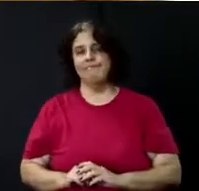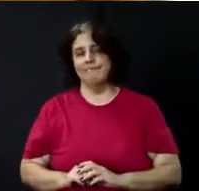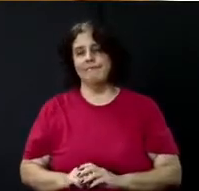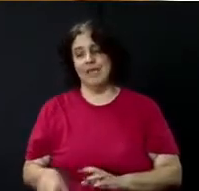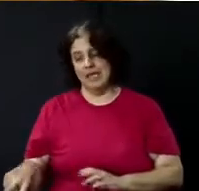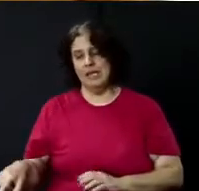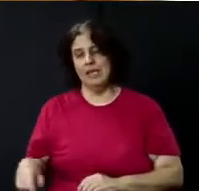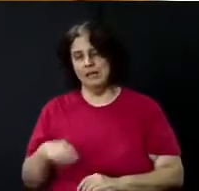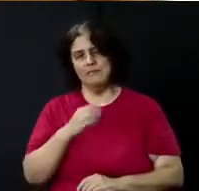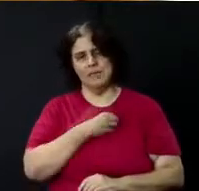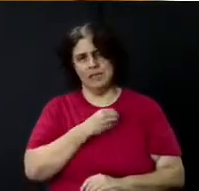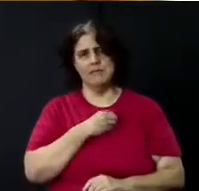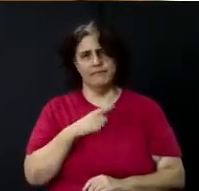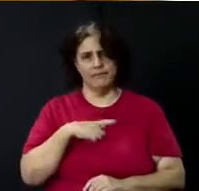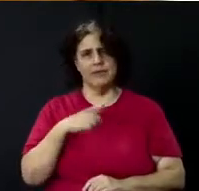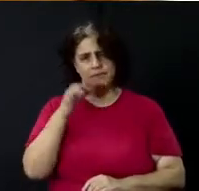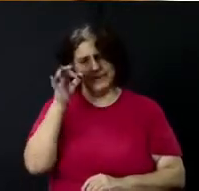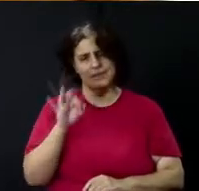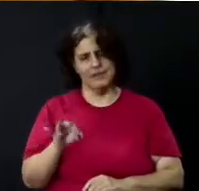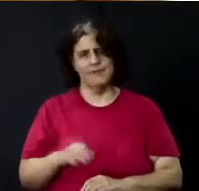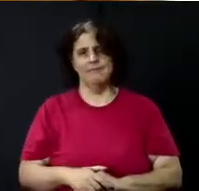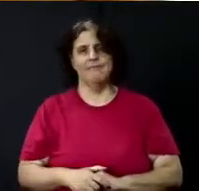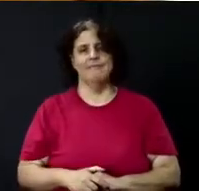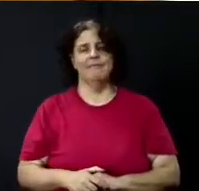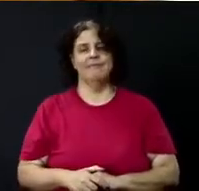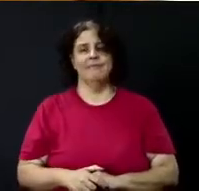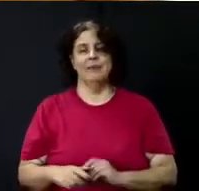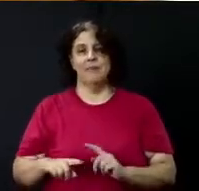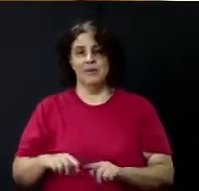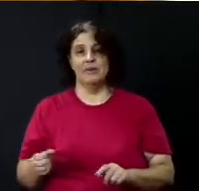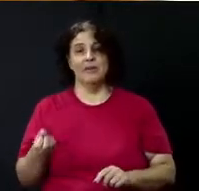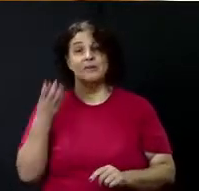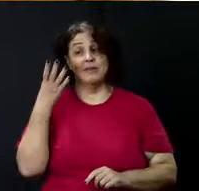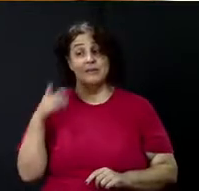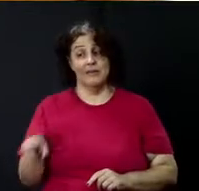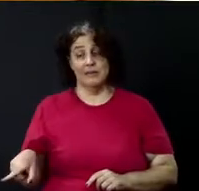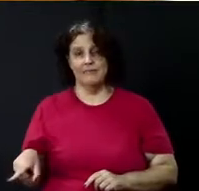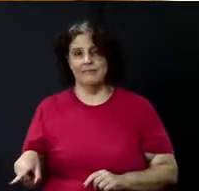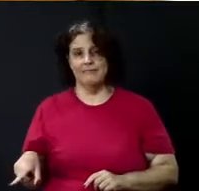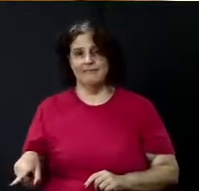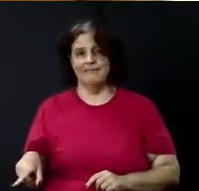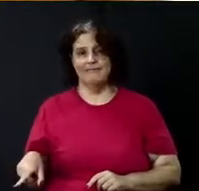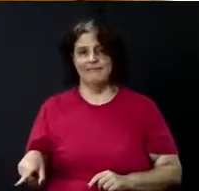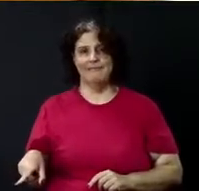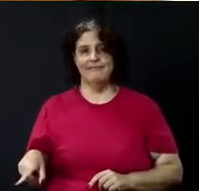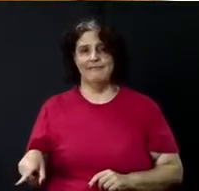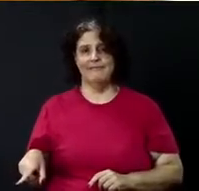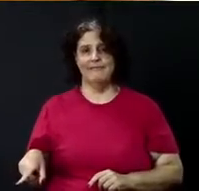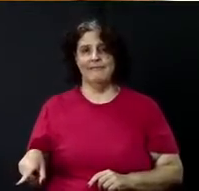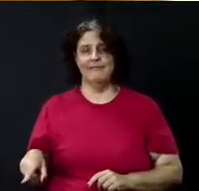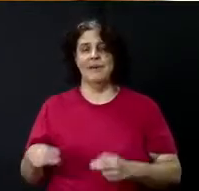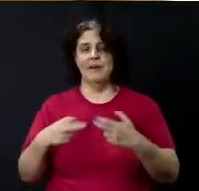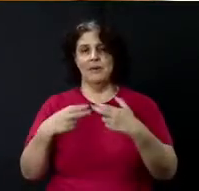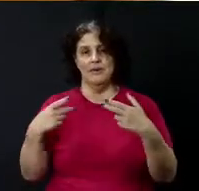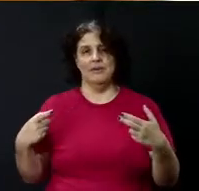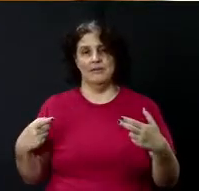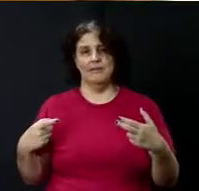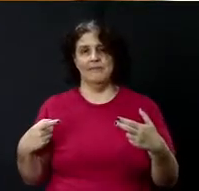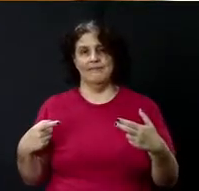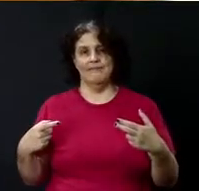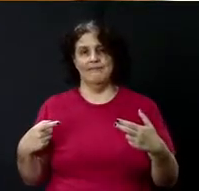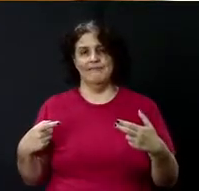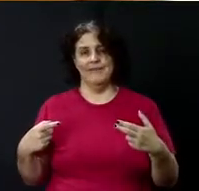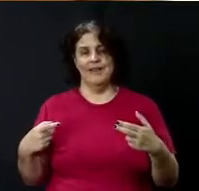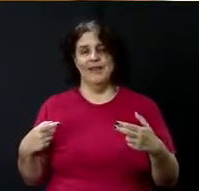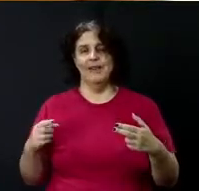negando que o que está acontecendo ali, nesse homem, seja uma coisa só: a glória de